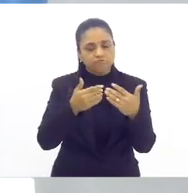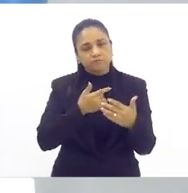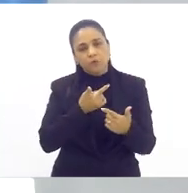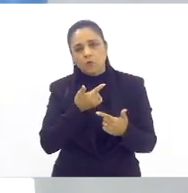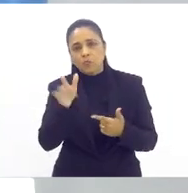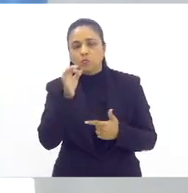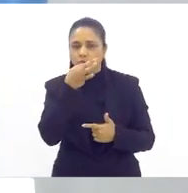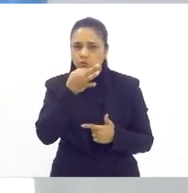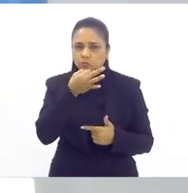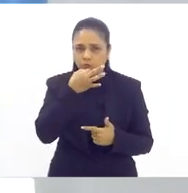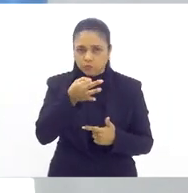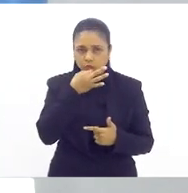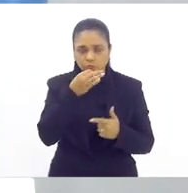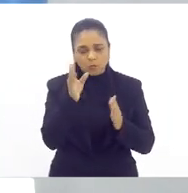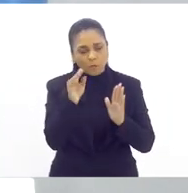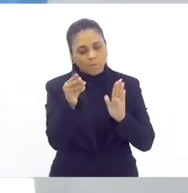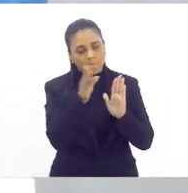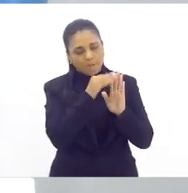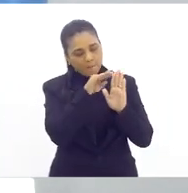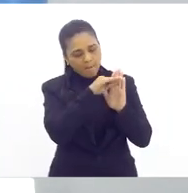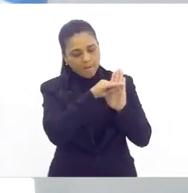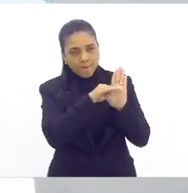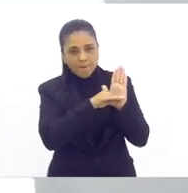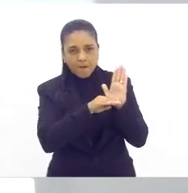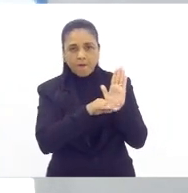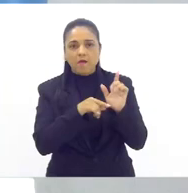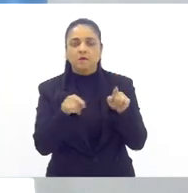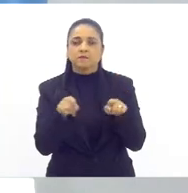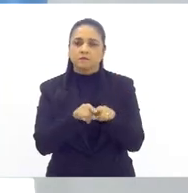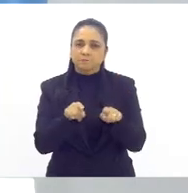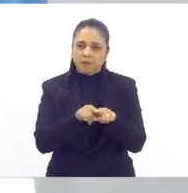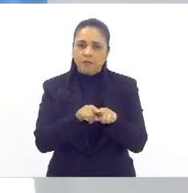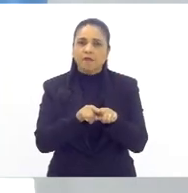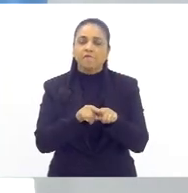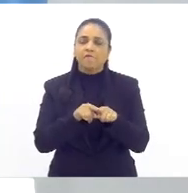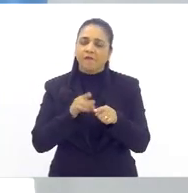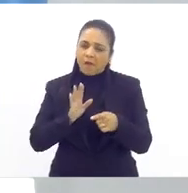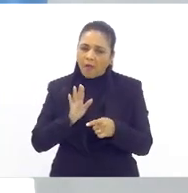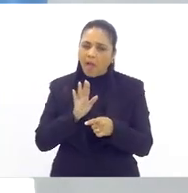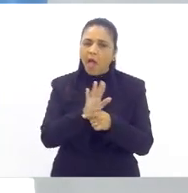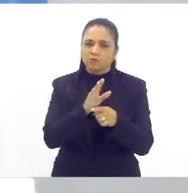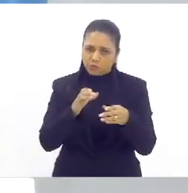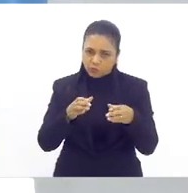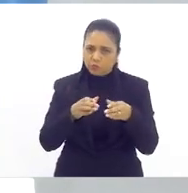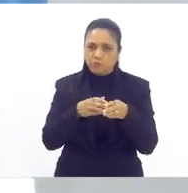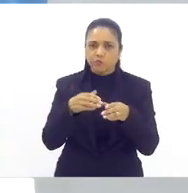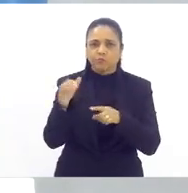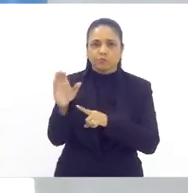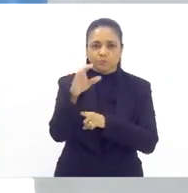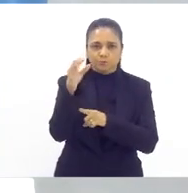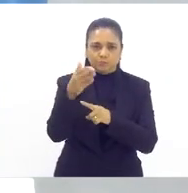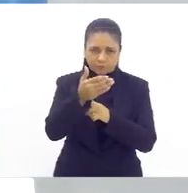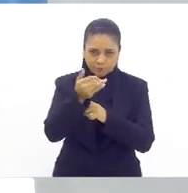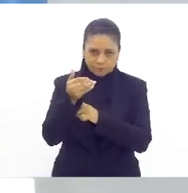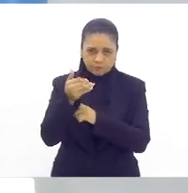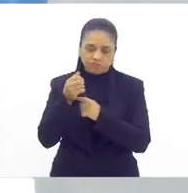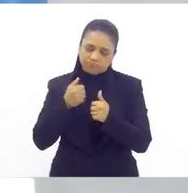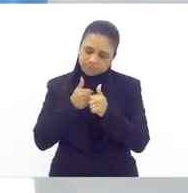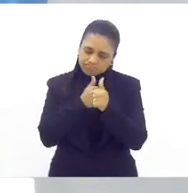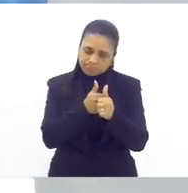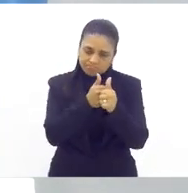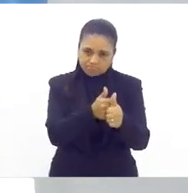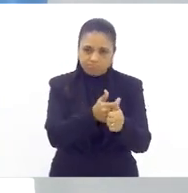assuntos aqui colocados a gente pode contar também que a gente vai é acompanhar isso aqui de perto